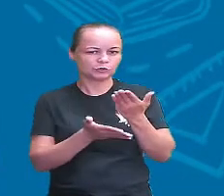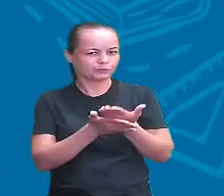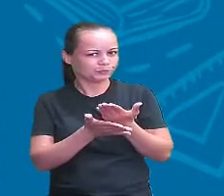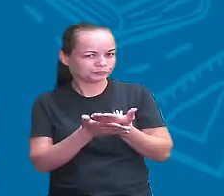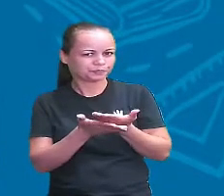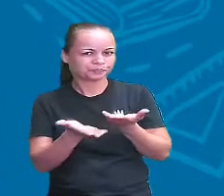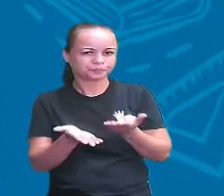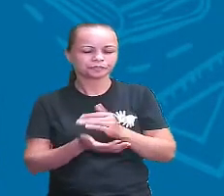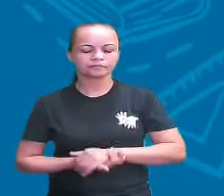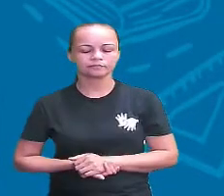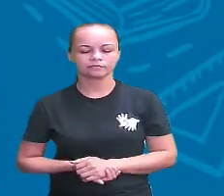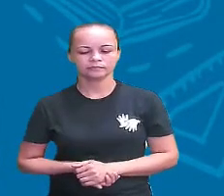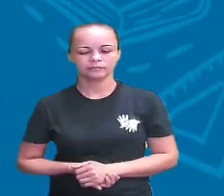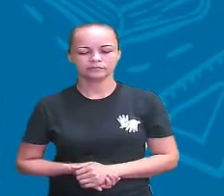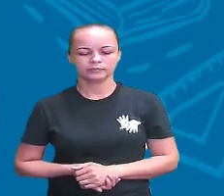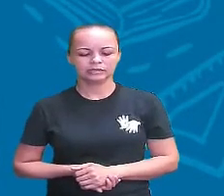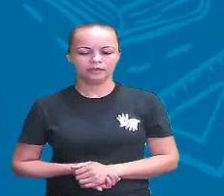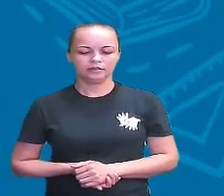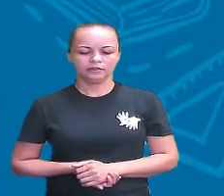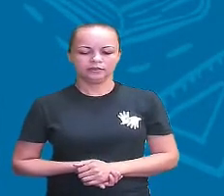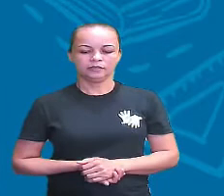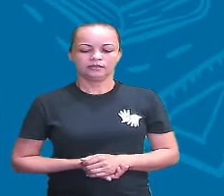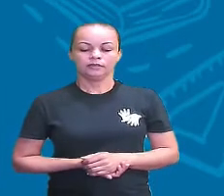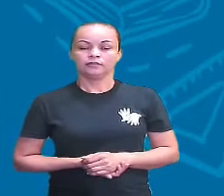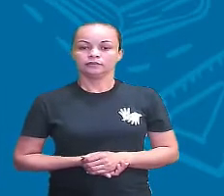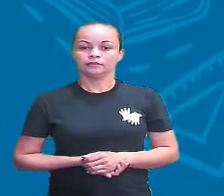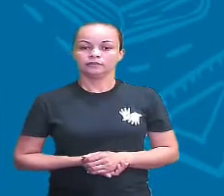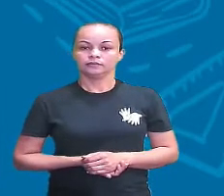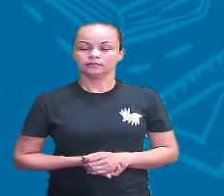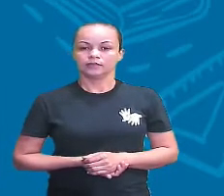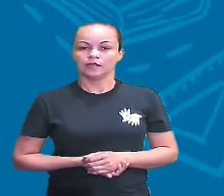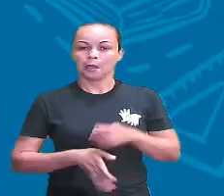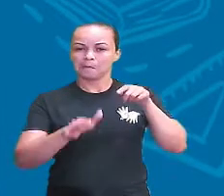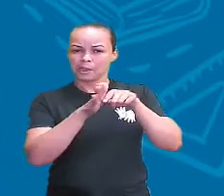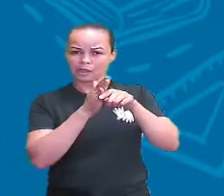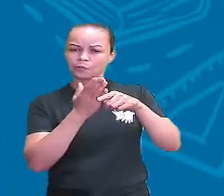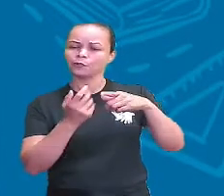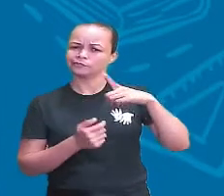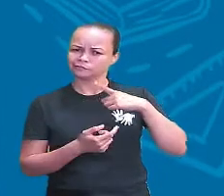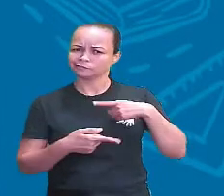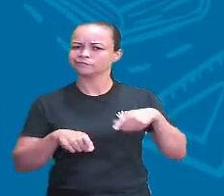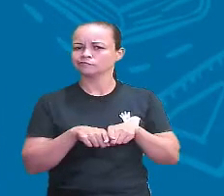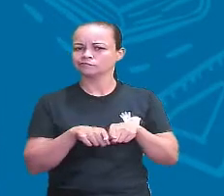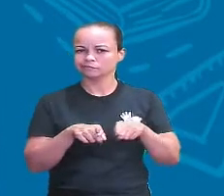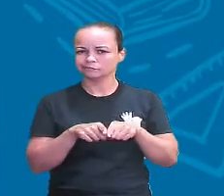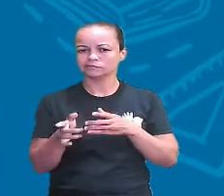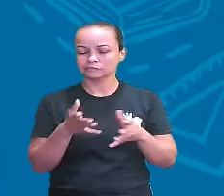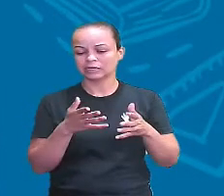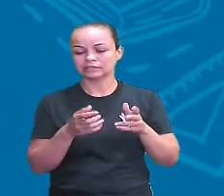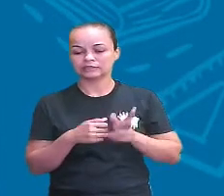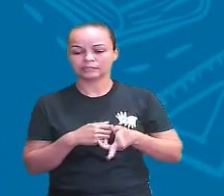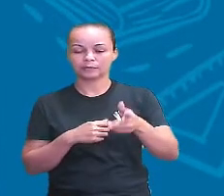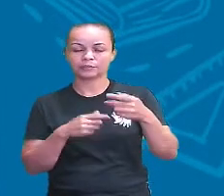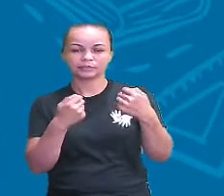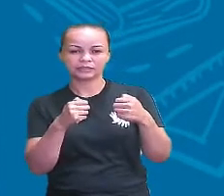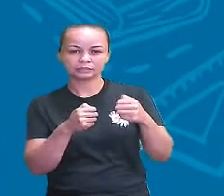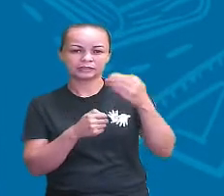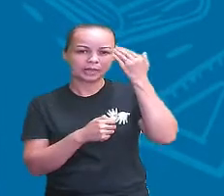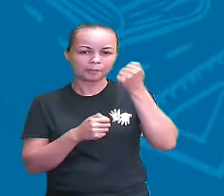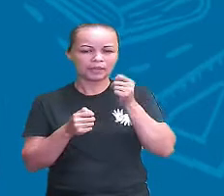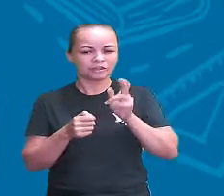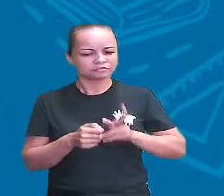gente, a gente tem também a pergunta. Toda vez que a gente quer saber sobre frequência, a gente precisa saber o quê?